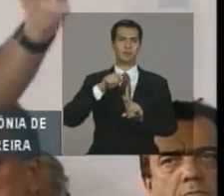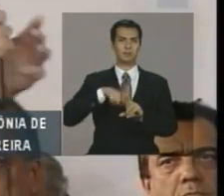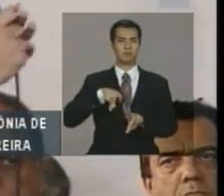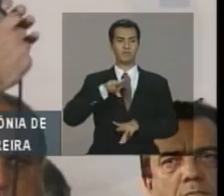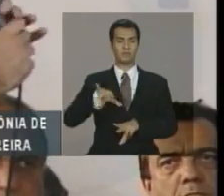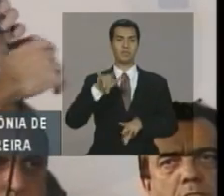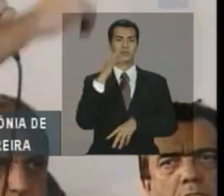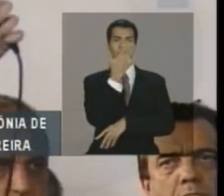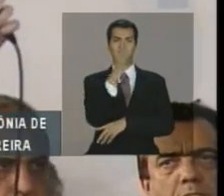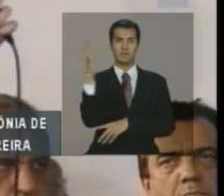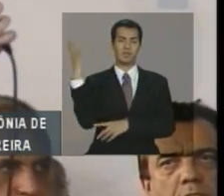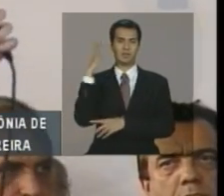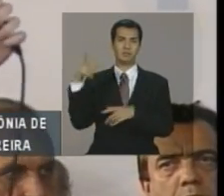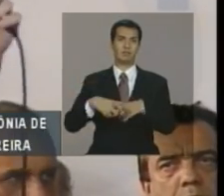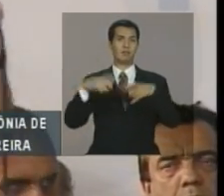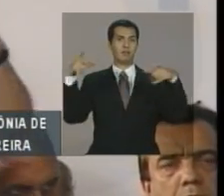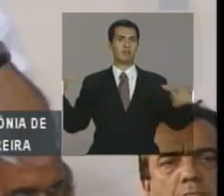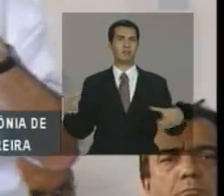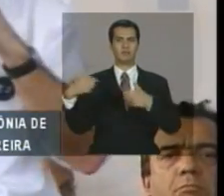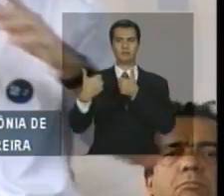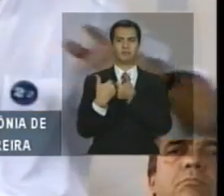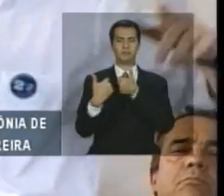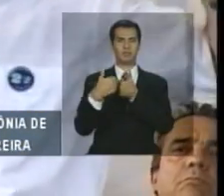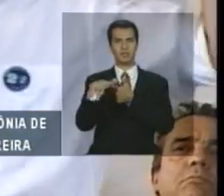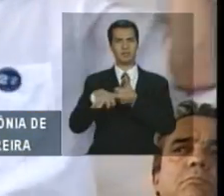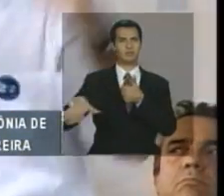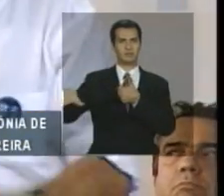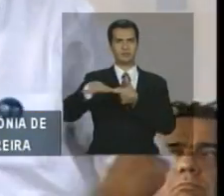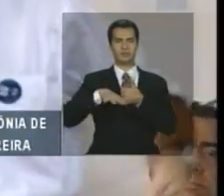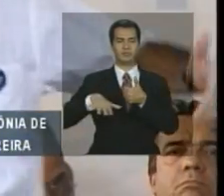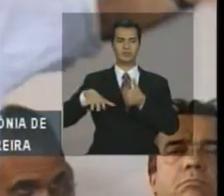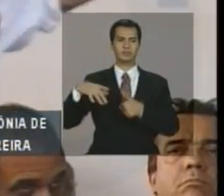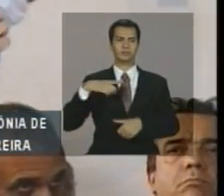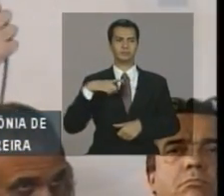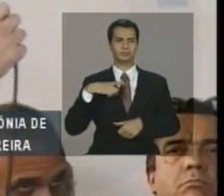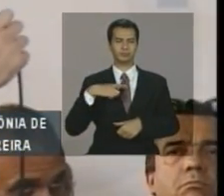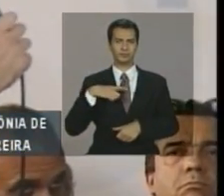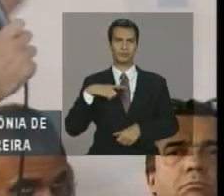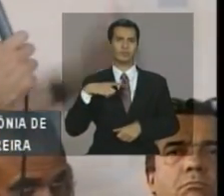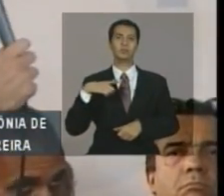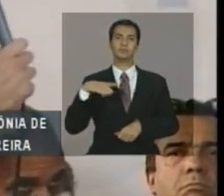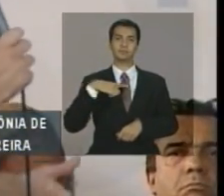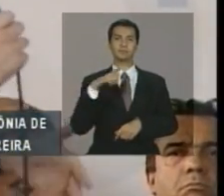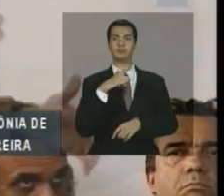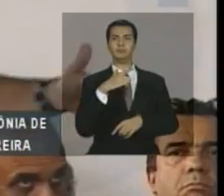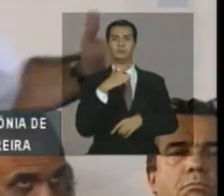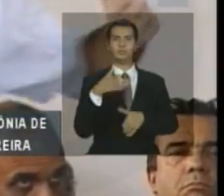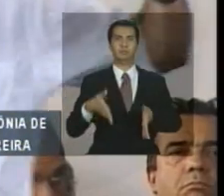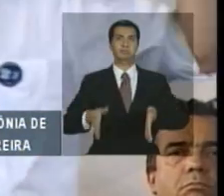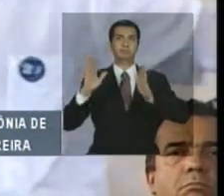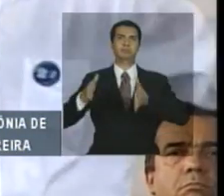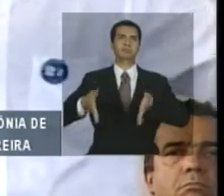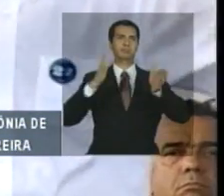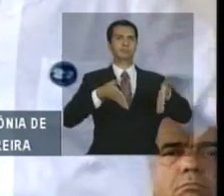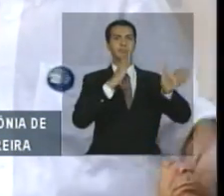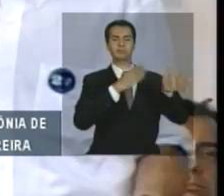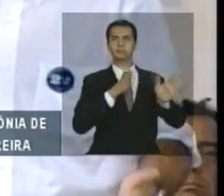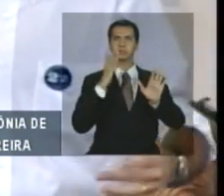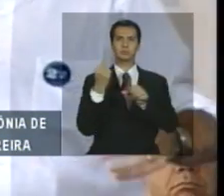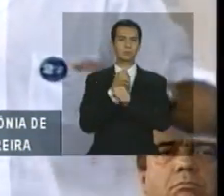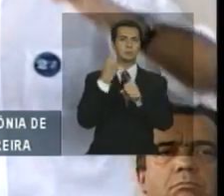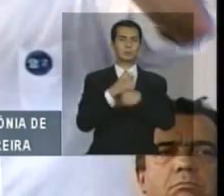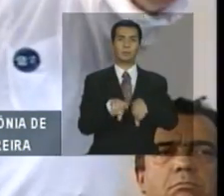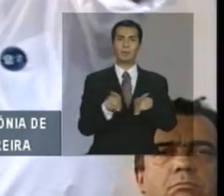maior parque da cidade aqui do lado. Essa é a região mais adensada, isso aqui é uma selva de concreto, sem quase nenhuma